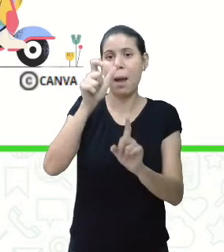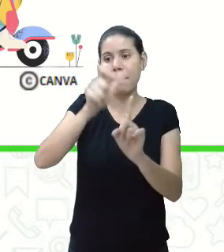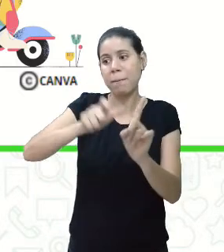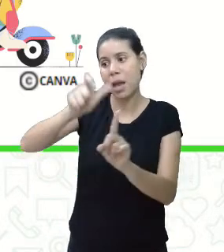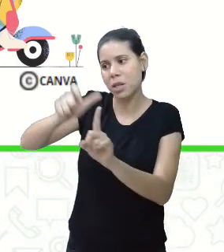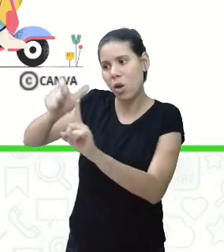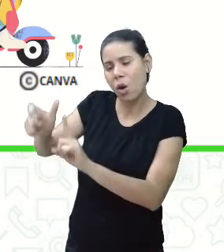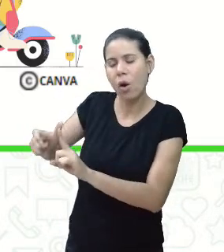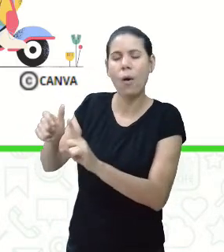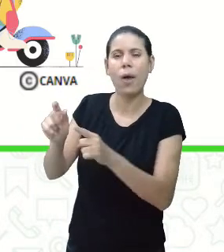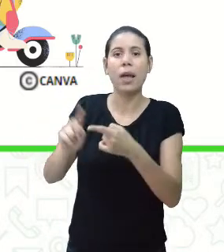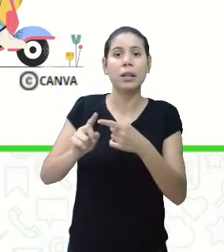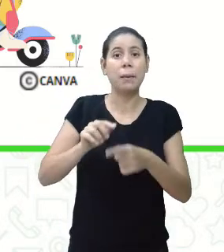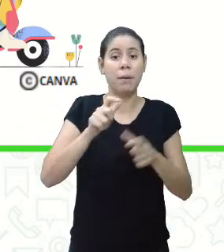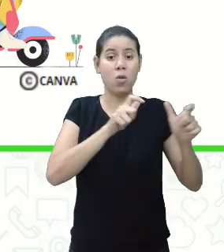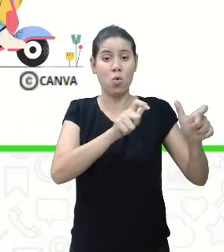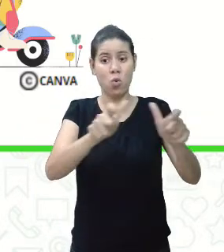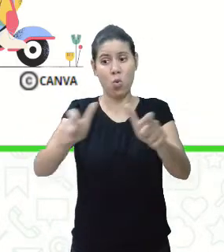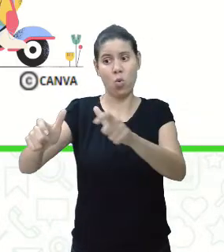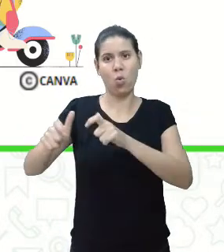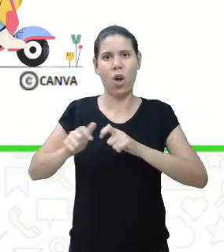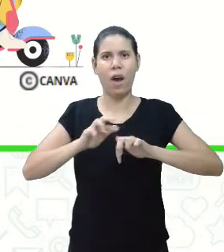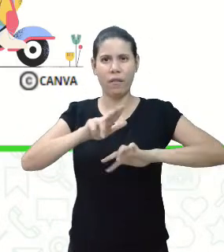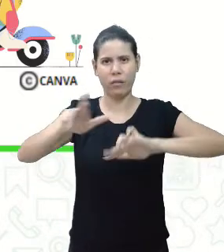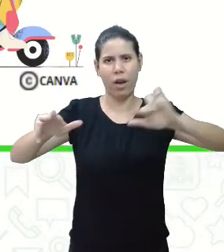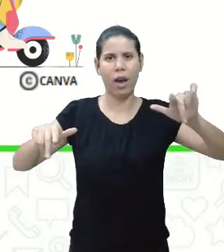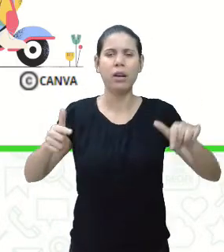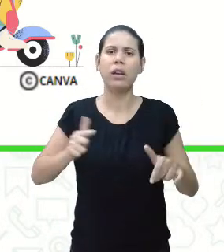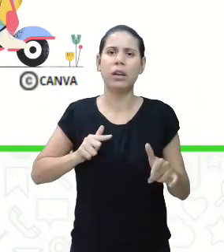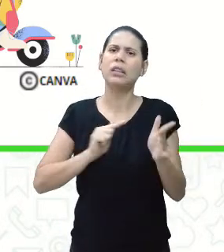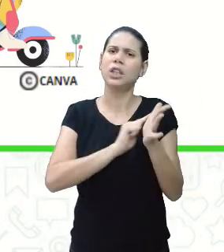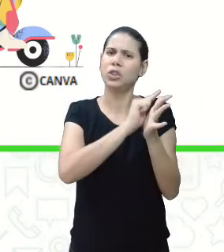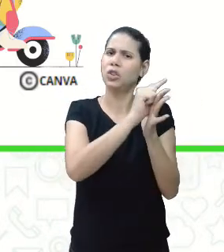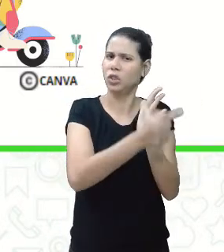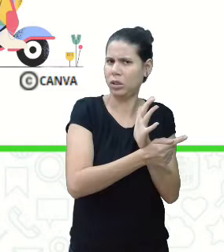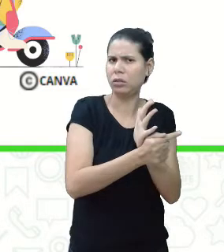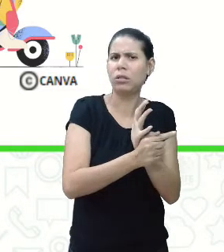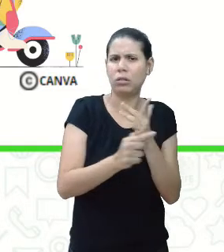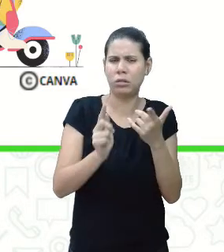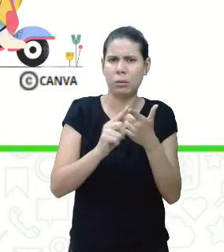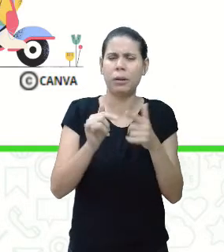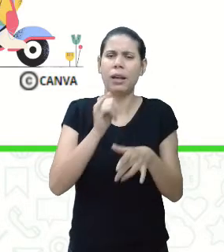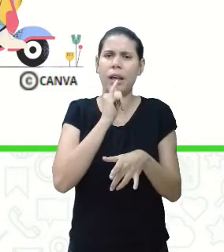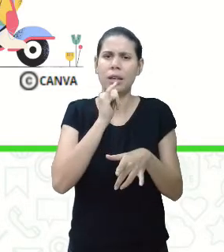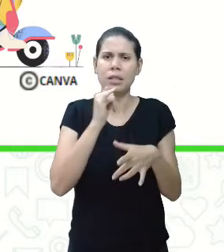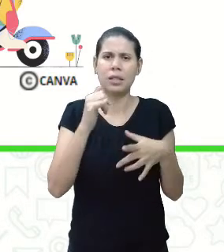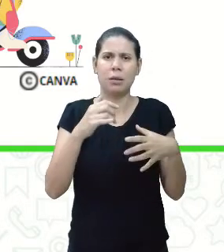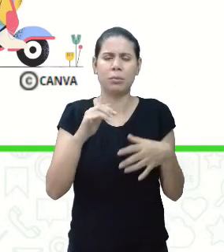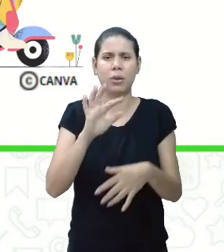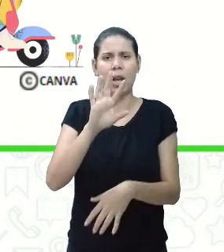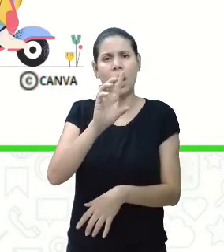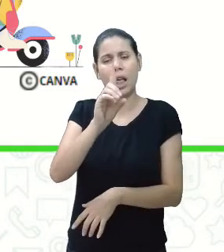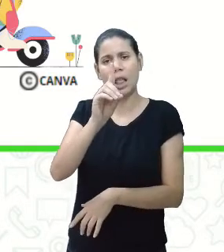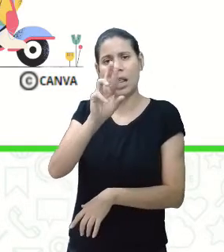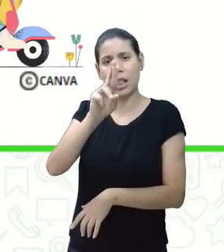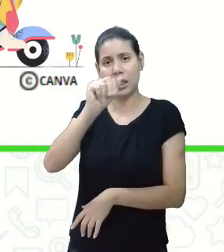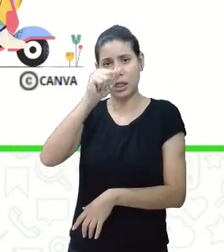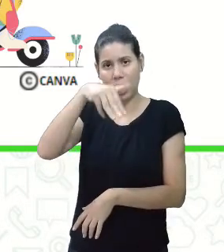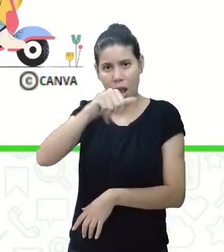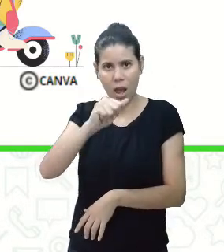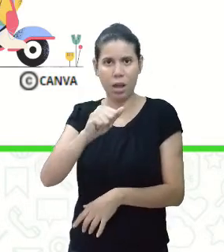acontecimentos variados. Os romances são divididos em gêneros diferentes, como drama policial, né? Como